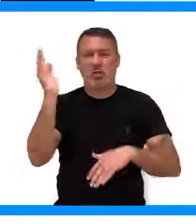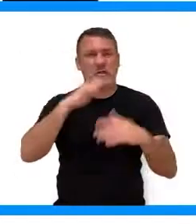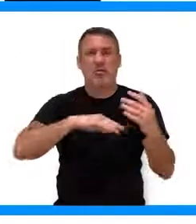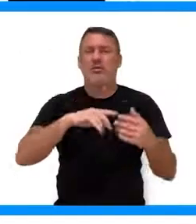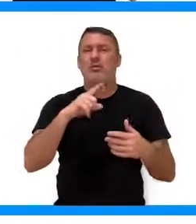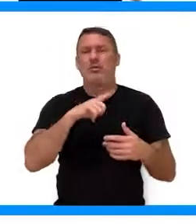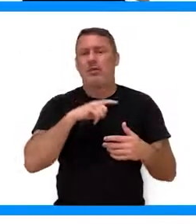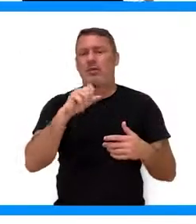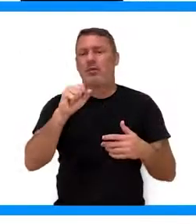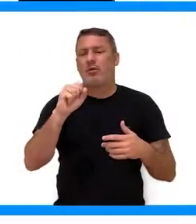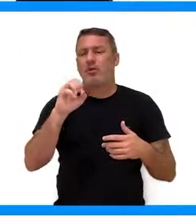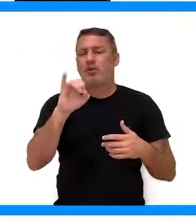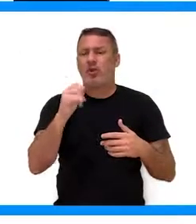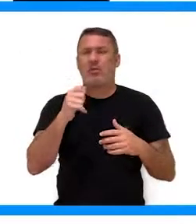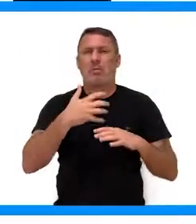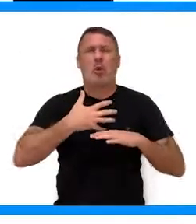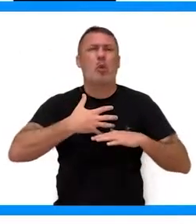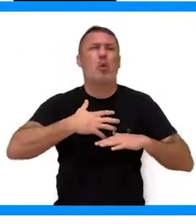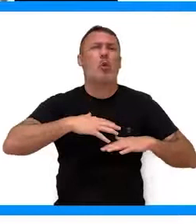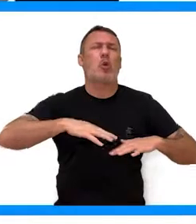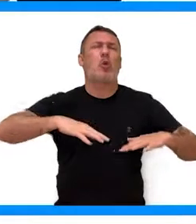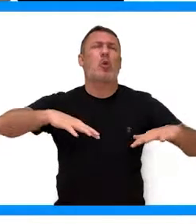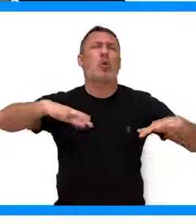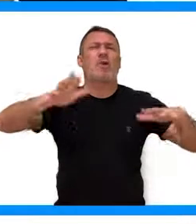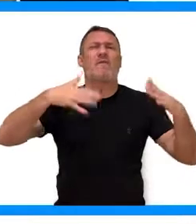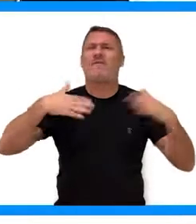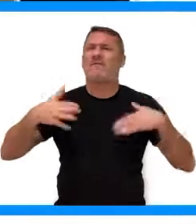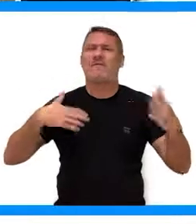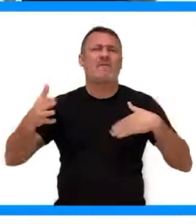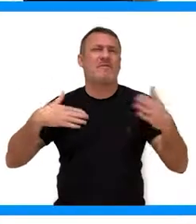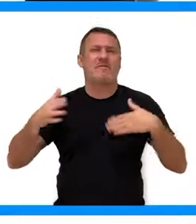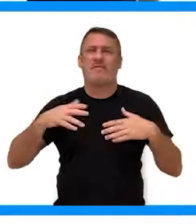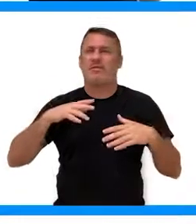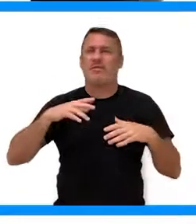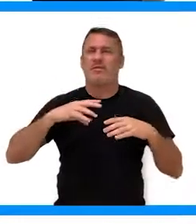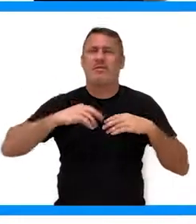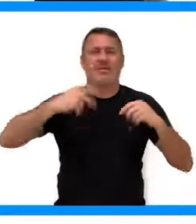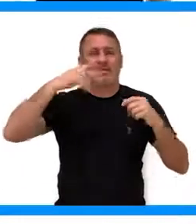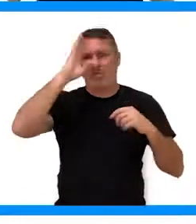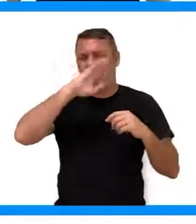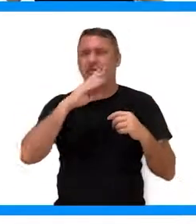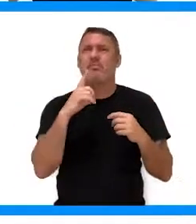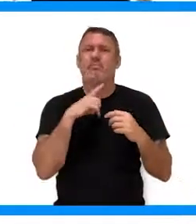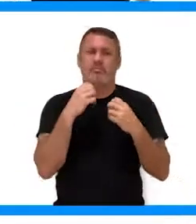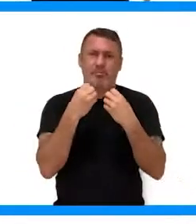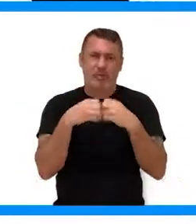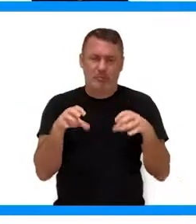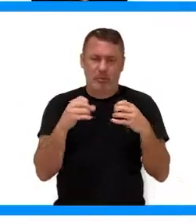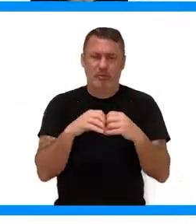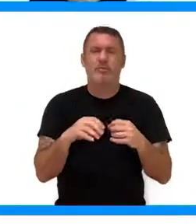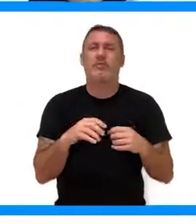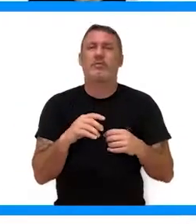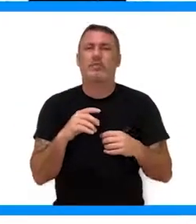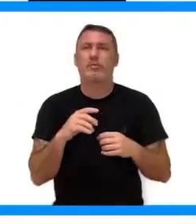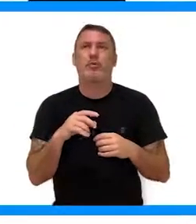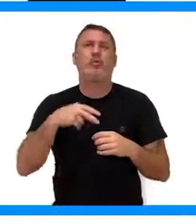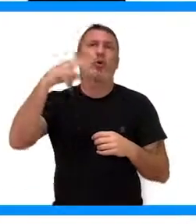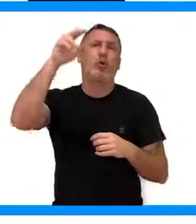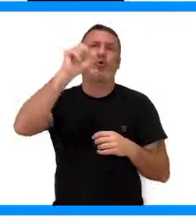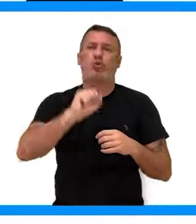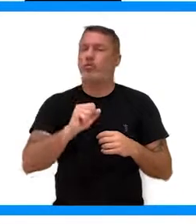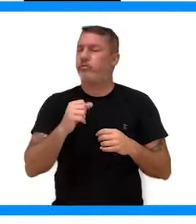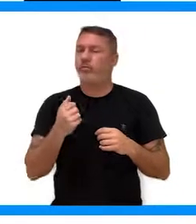ela avança latitudinalmente por todo o nosso território, no sentido histórico de sul